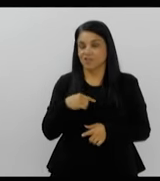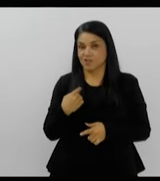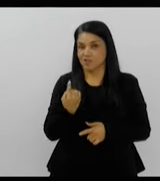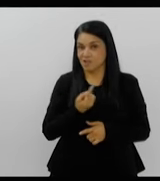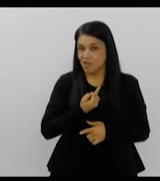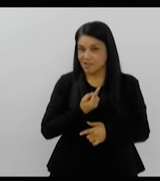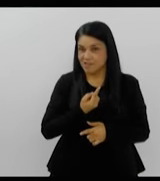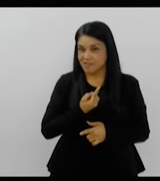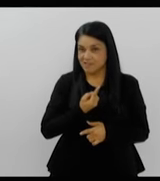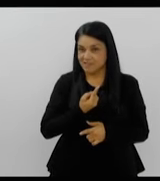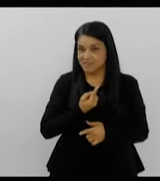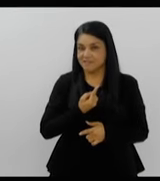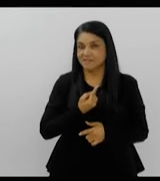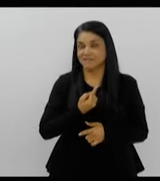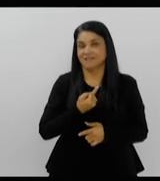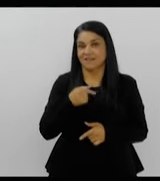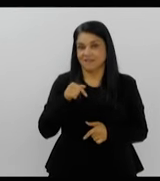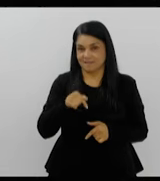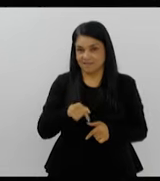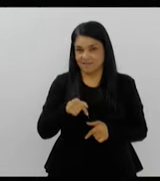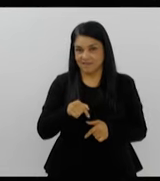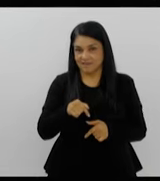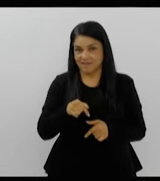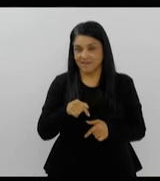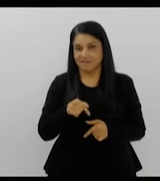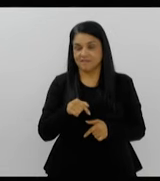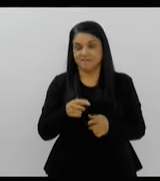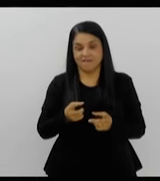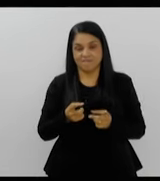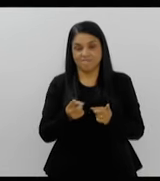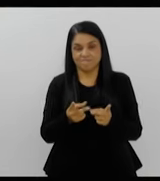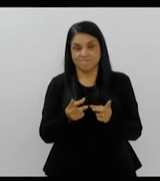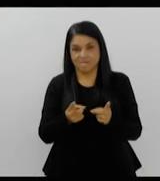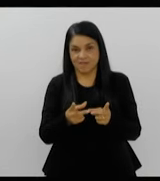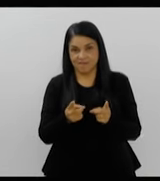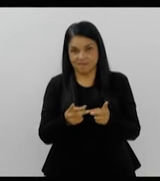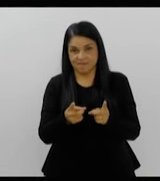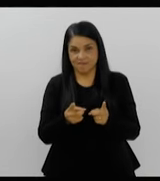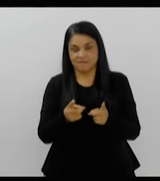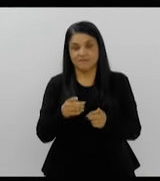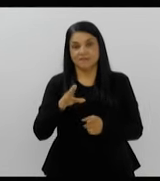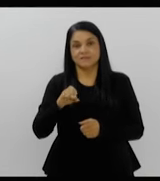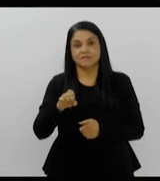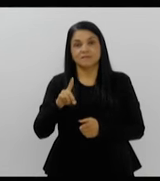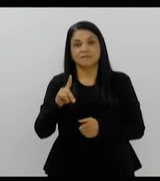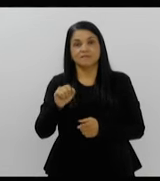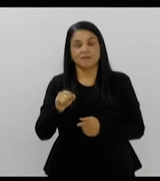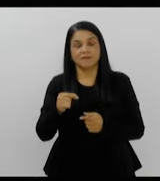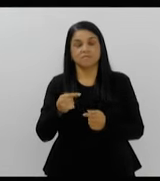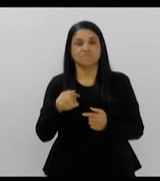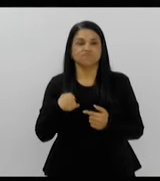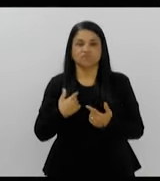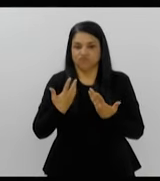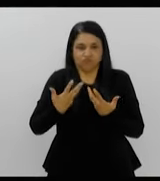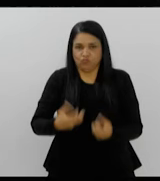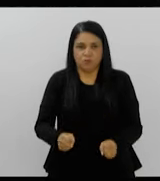derrotados na privatização da SEDAI, que fomos contra.